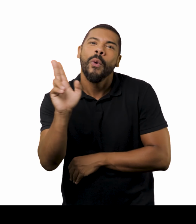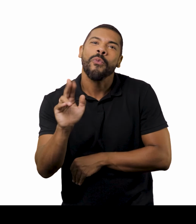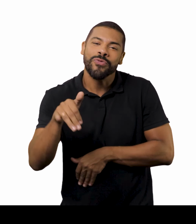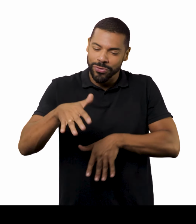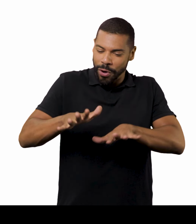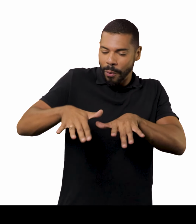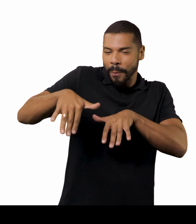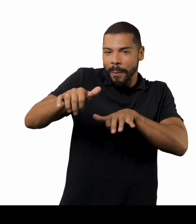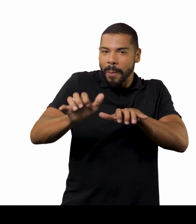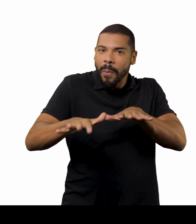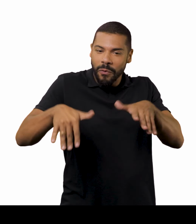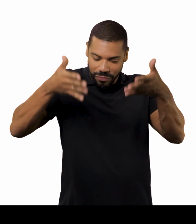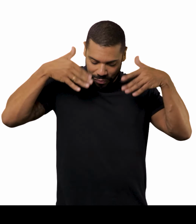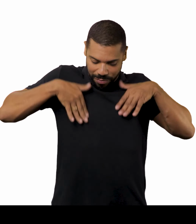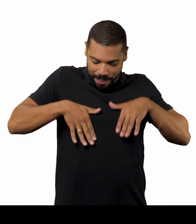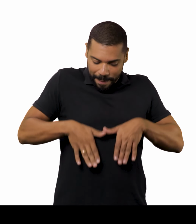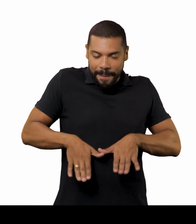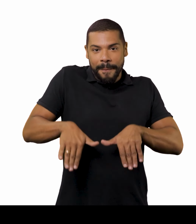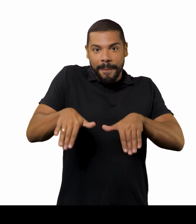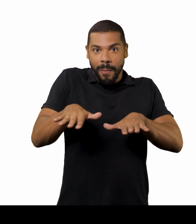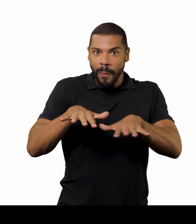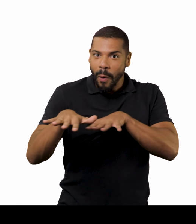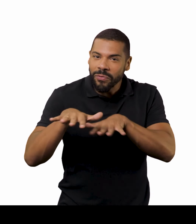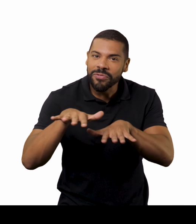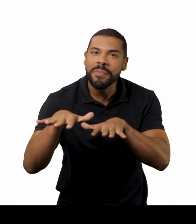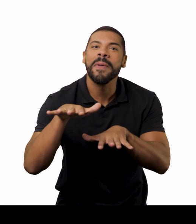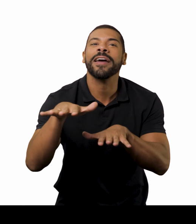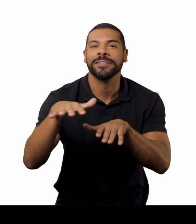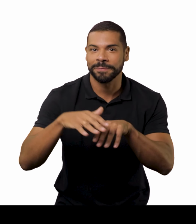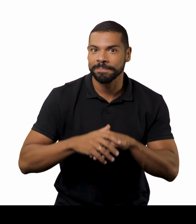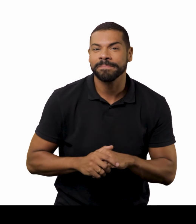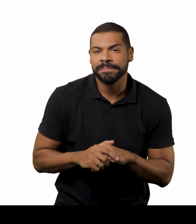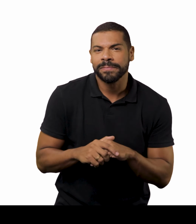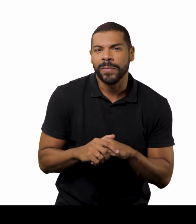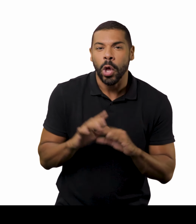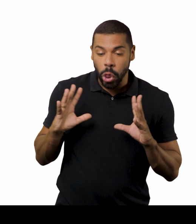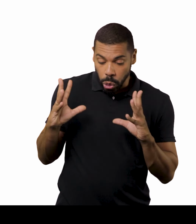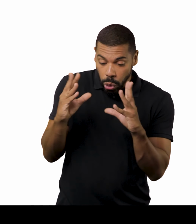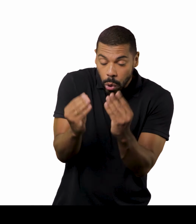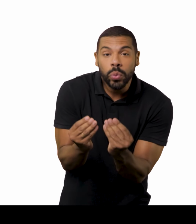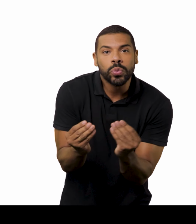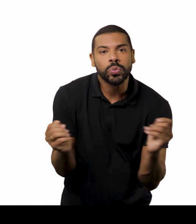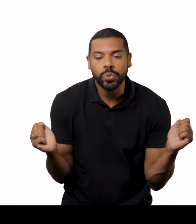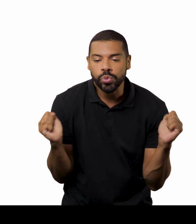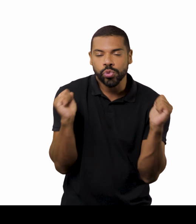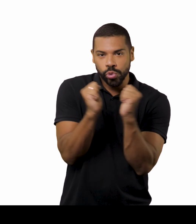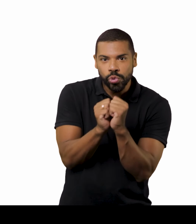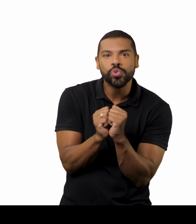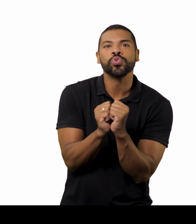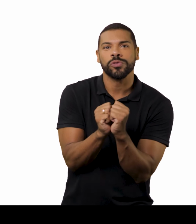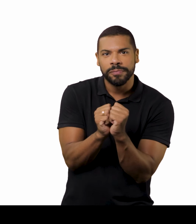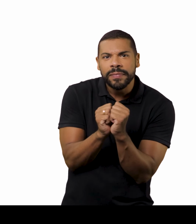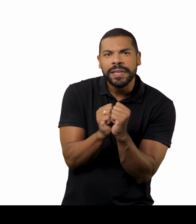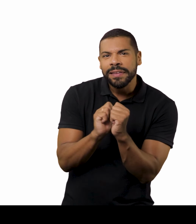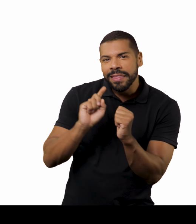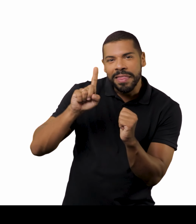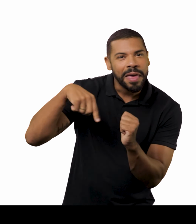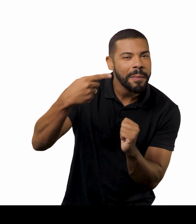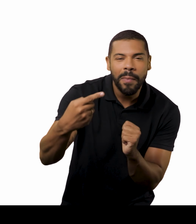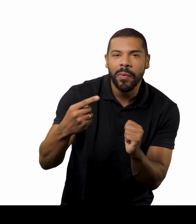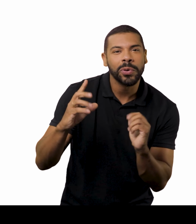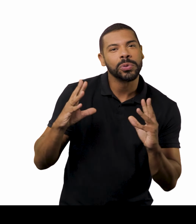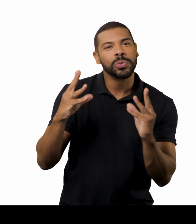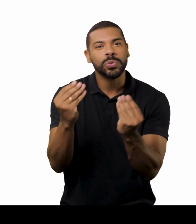uso, já vem com o movimento daquele corpo. Eu acho que tem essa densidade, né? Todo esse material junto, e